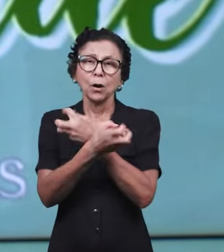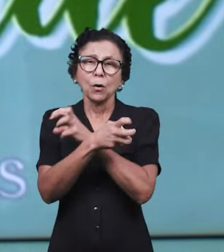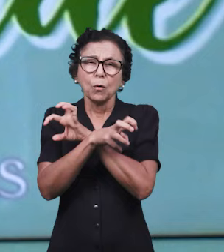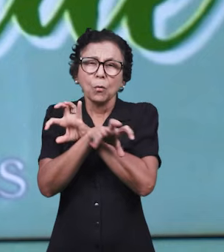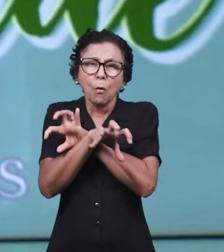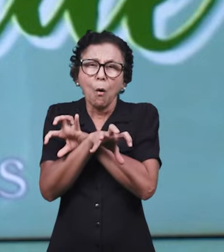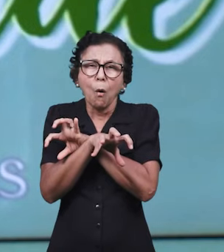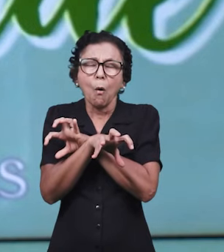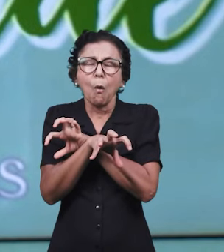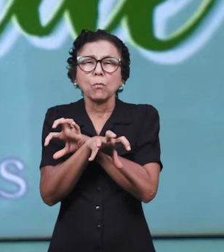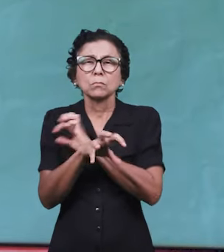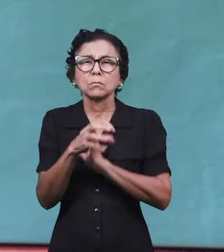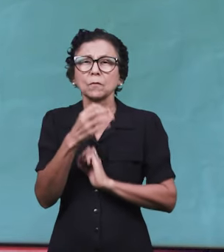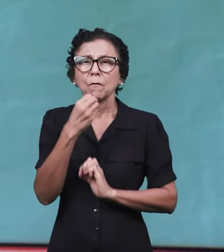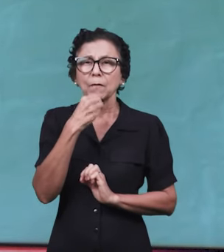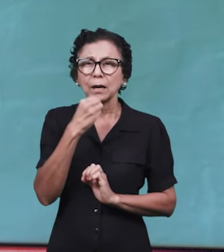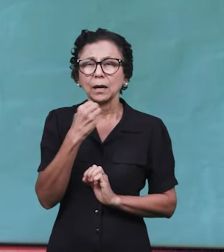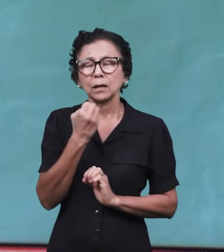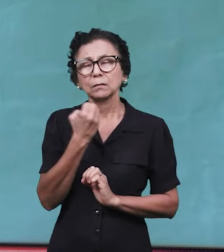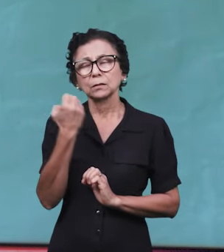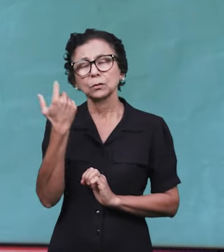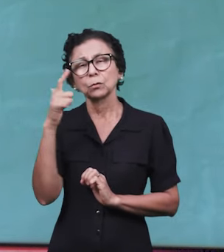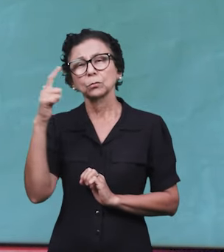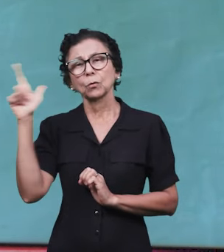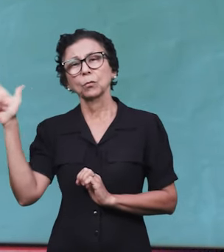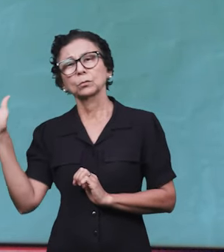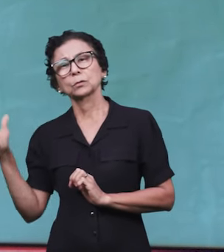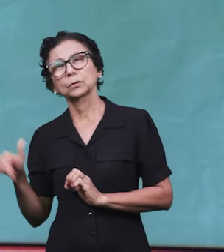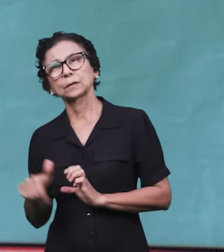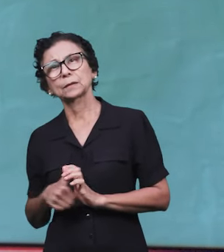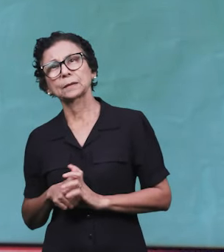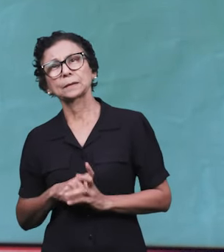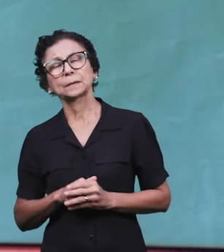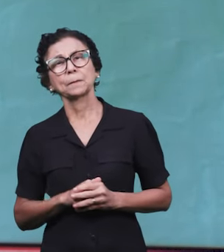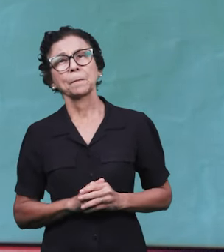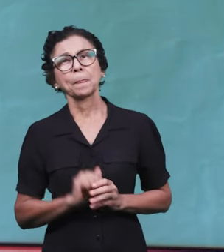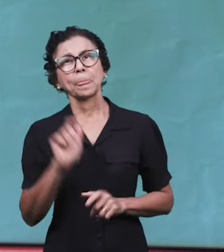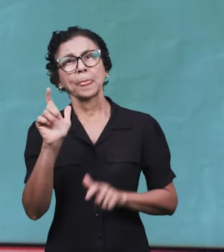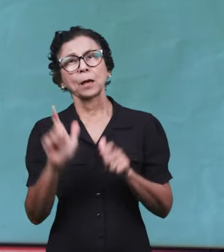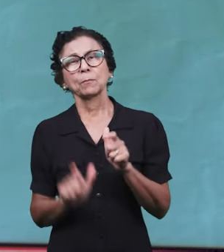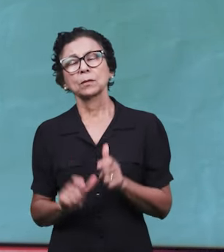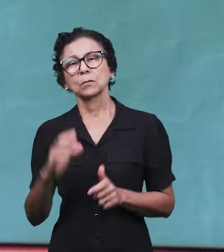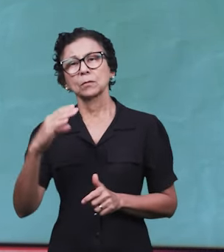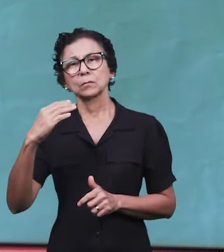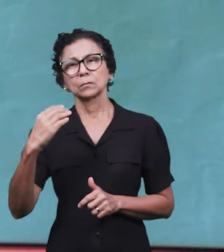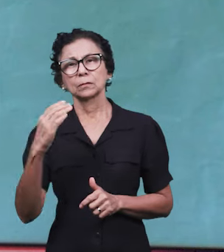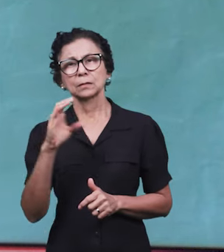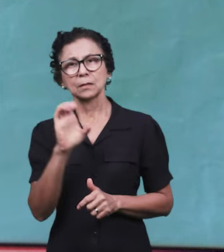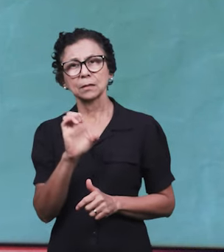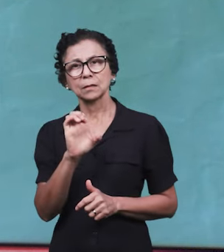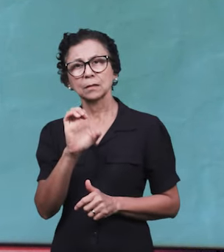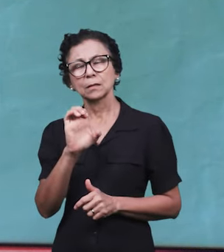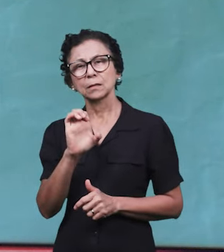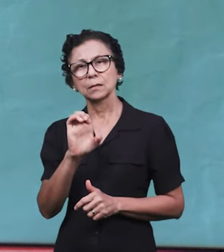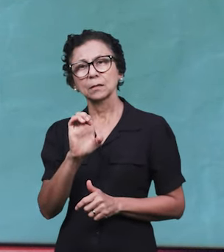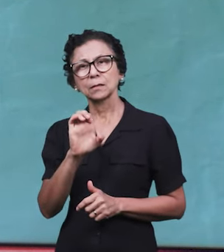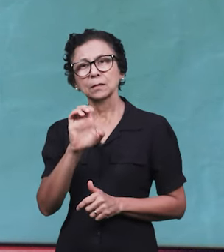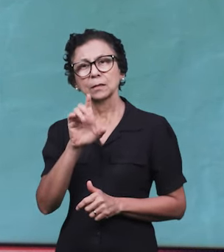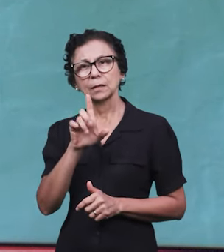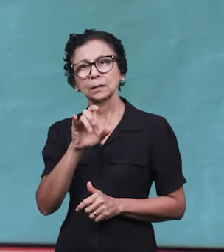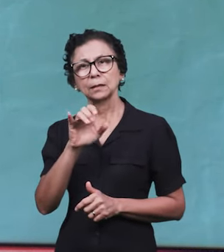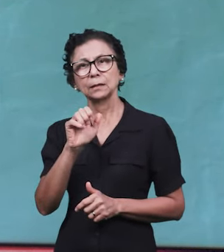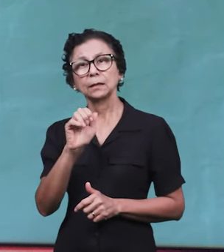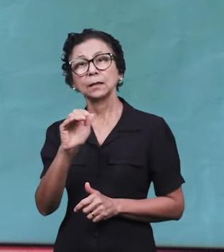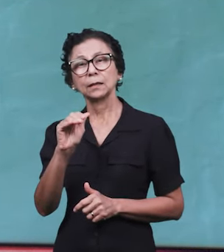epilepsia e por aí vai. Os celíacos, eles sofrem com uma resposta autoimune do corpo no momento em que